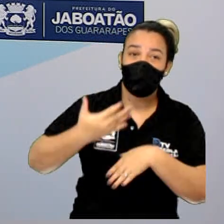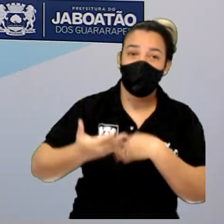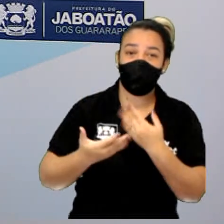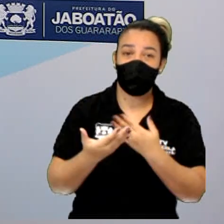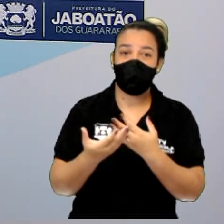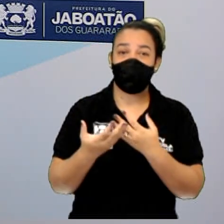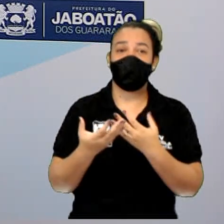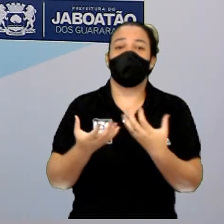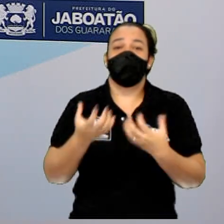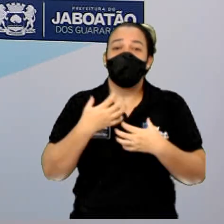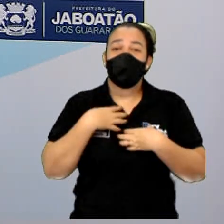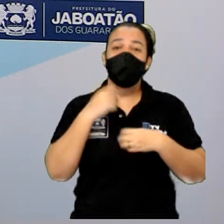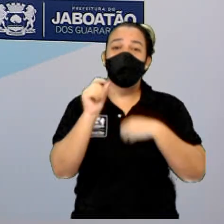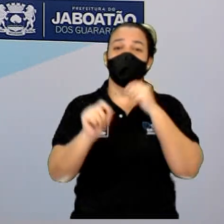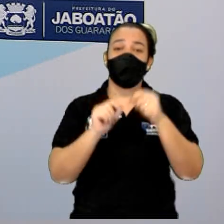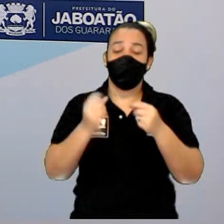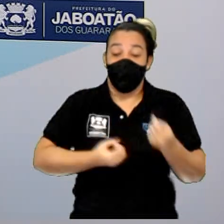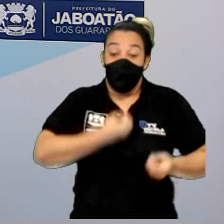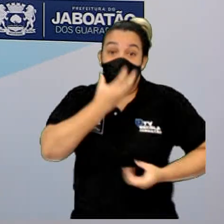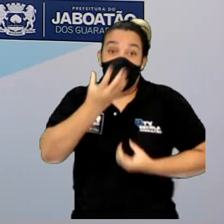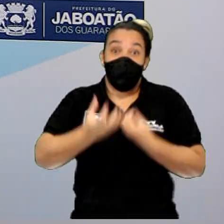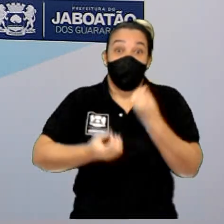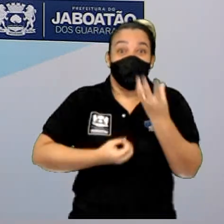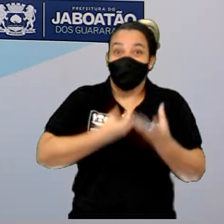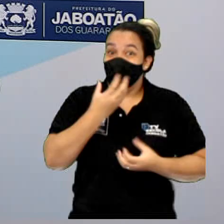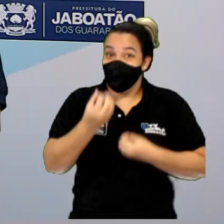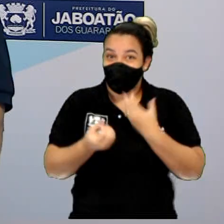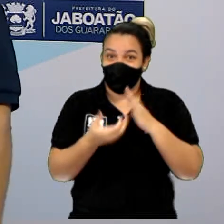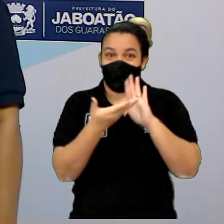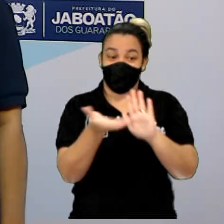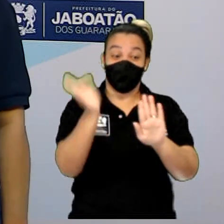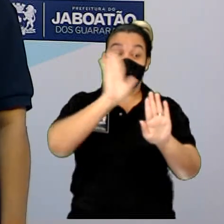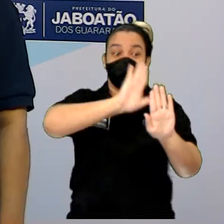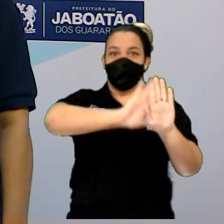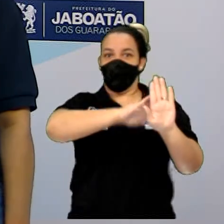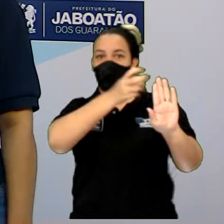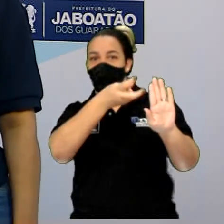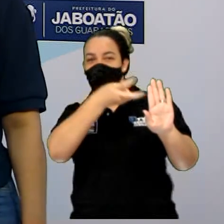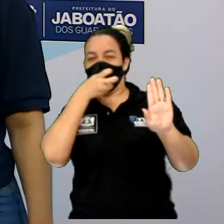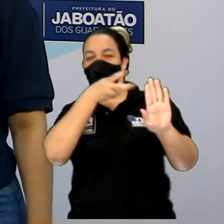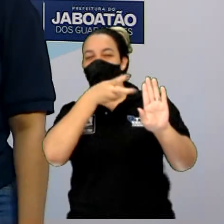conotativo, trazendo a poesia dos relatos do cotidiano.